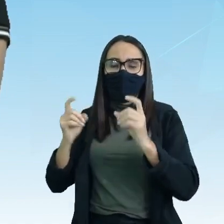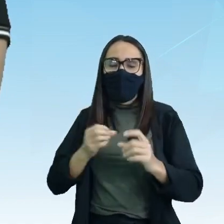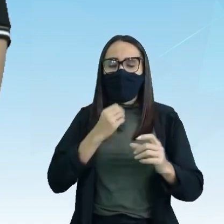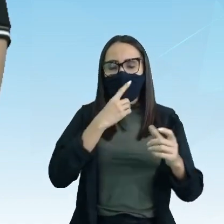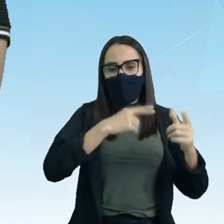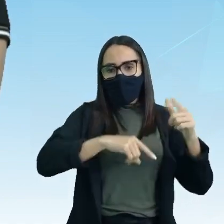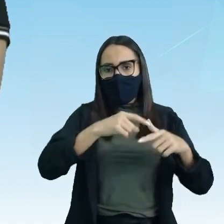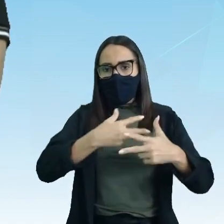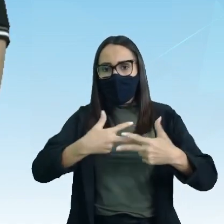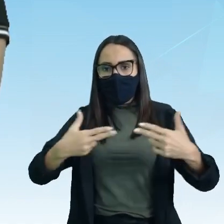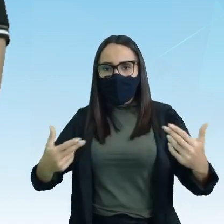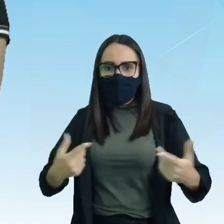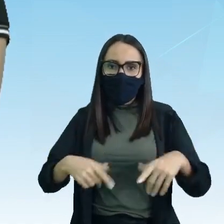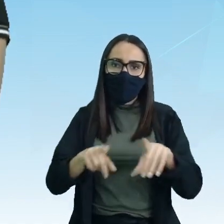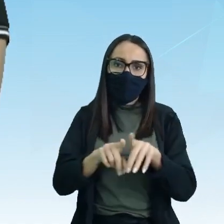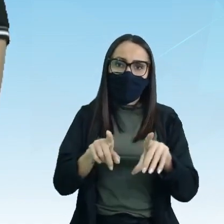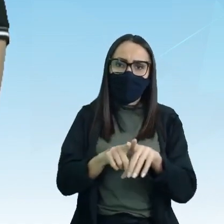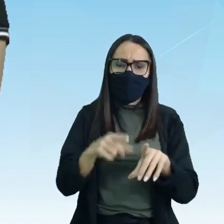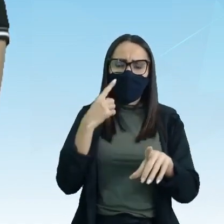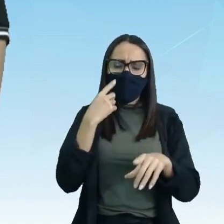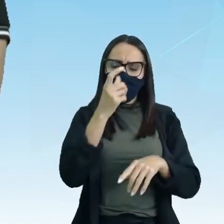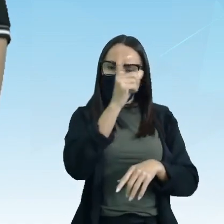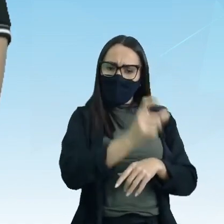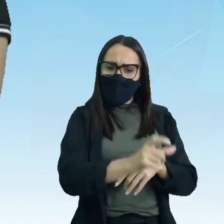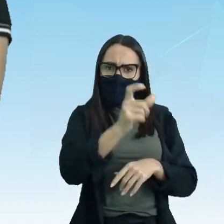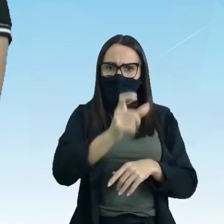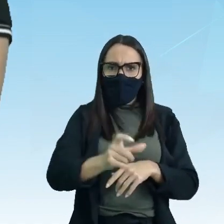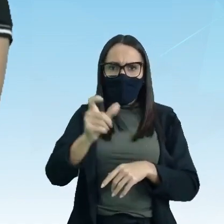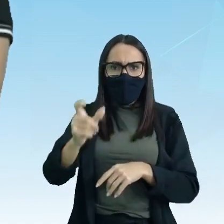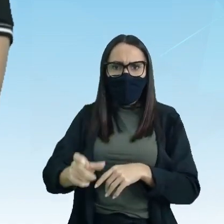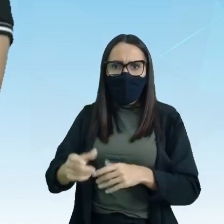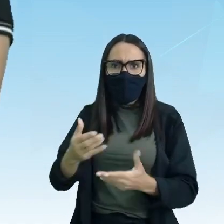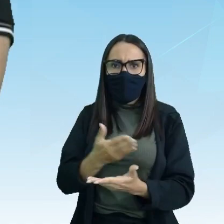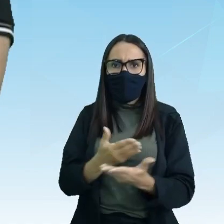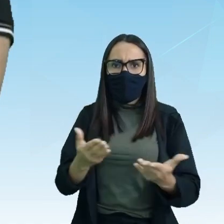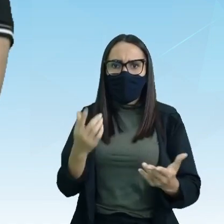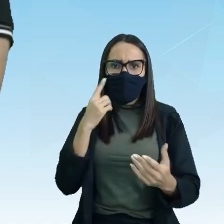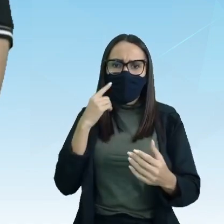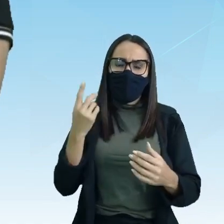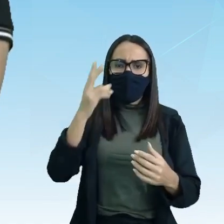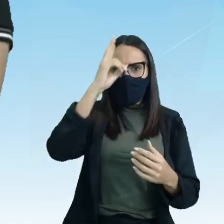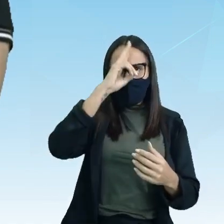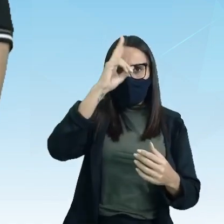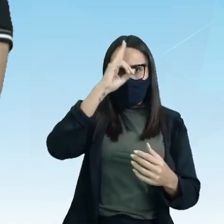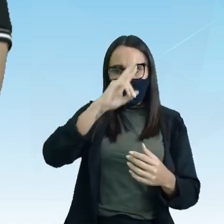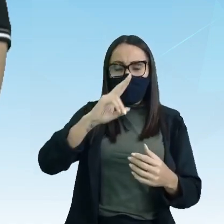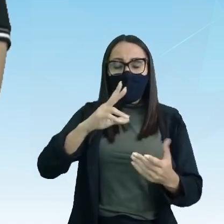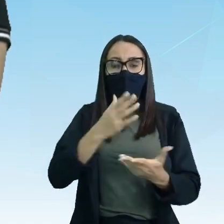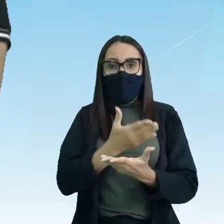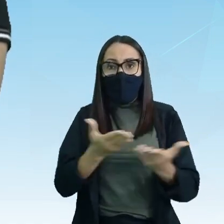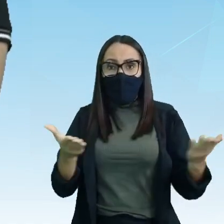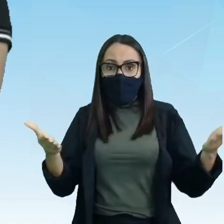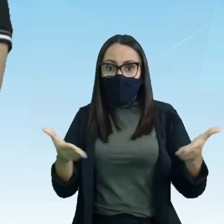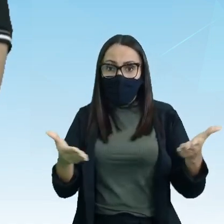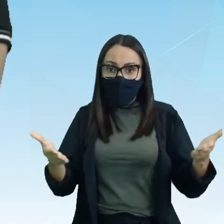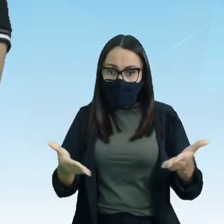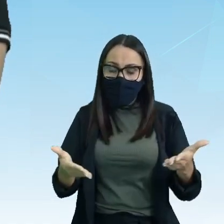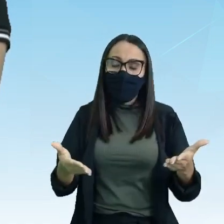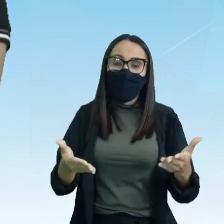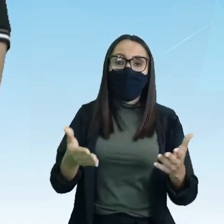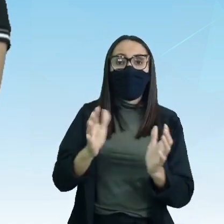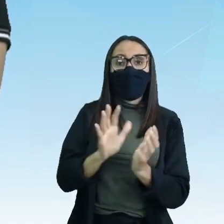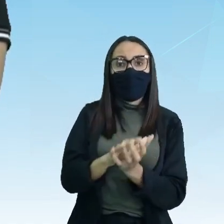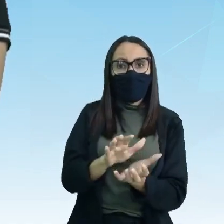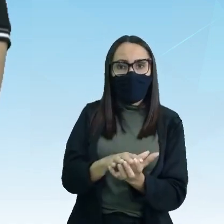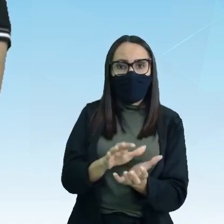materiais quanto imateriais, e também as pessoas, né, que fazem e que faz a história em Pernambuco e fizeram a história, né?